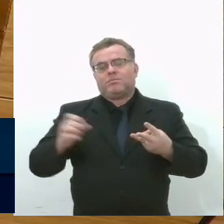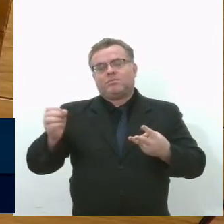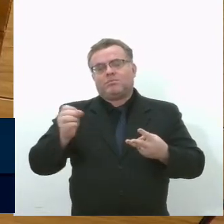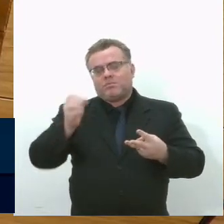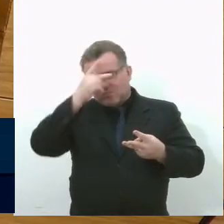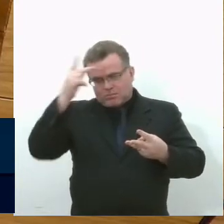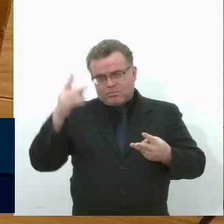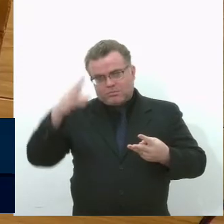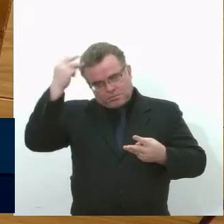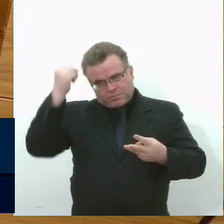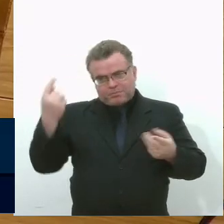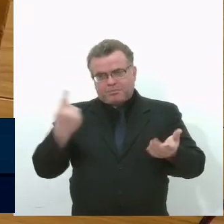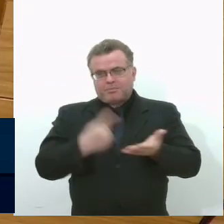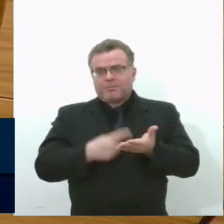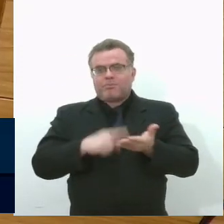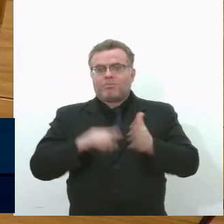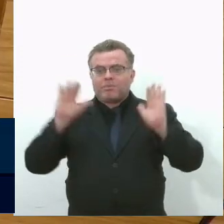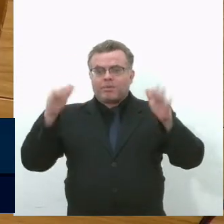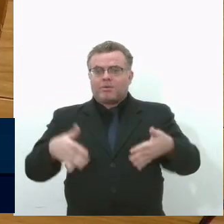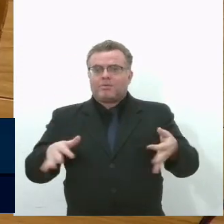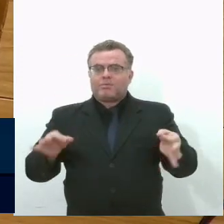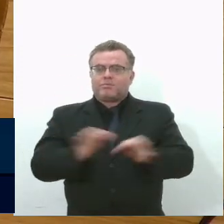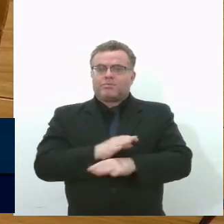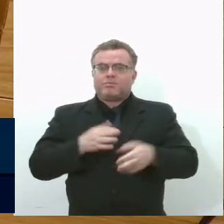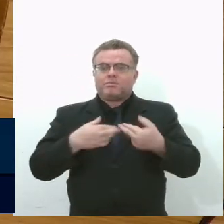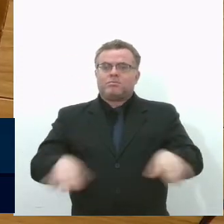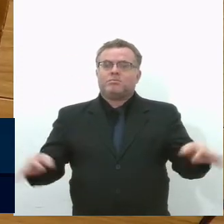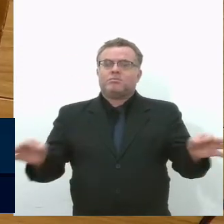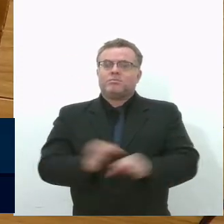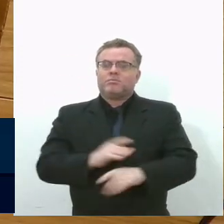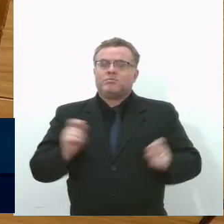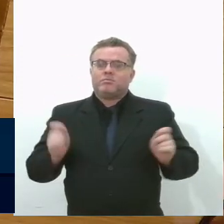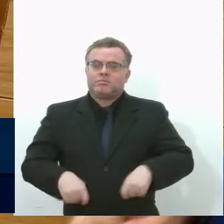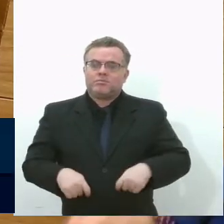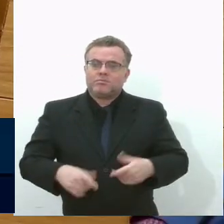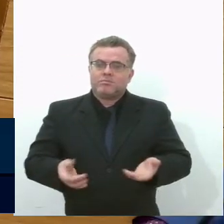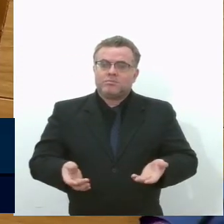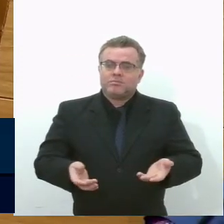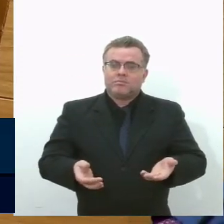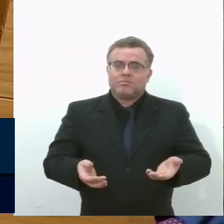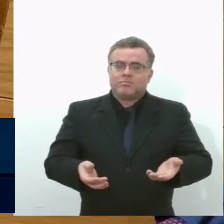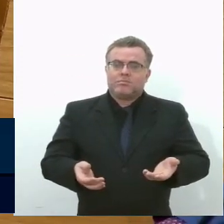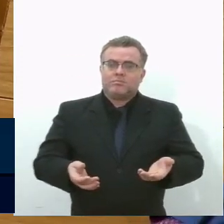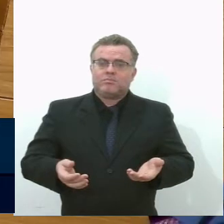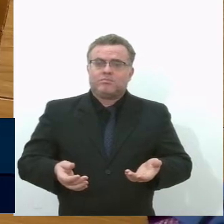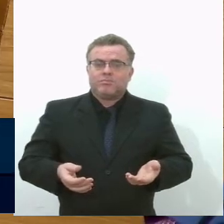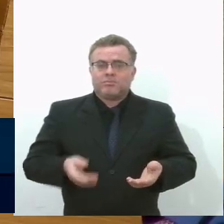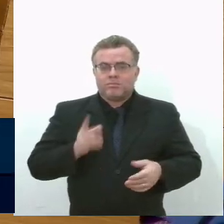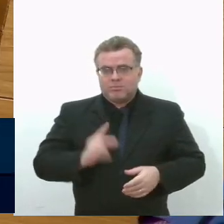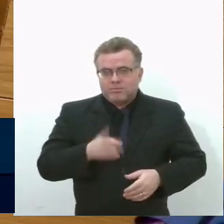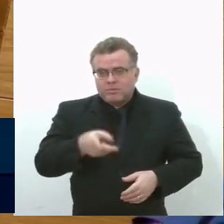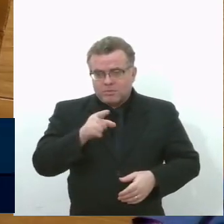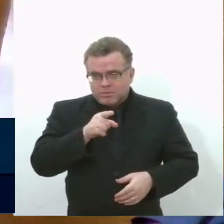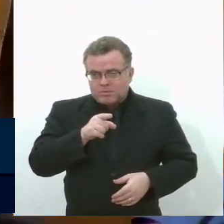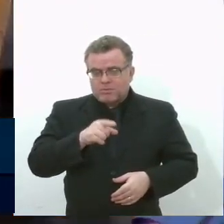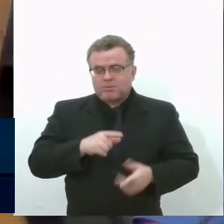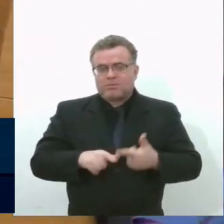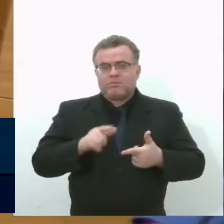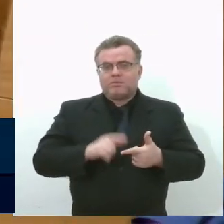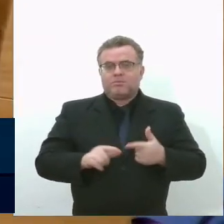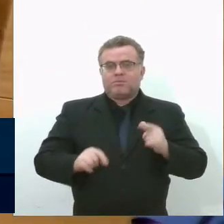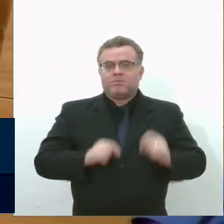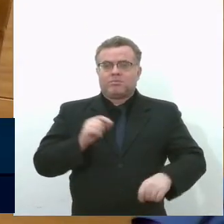senso, para acabar de uma vez com todo esse imbróglio que existe. Porque isso não pode acontecer mais. Né? Qualquer pessoa, se